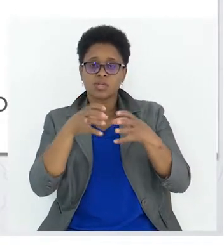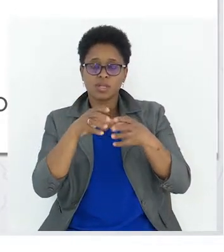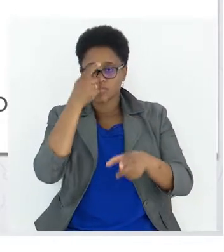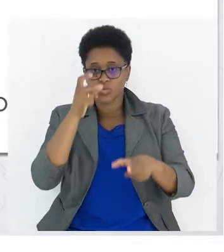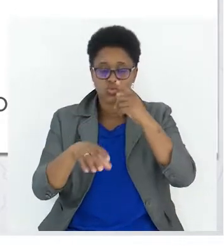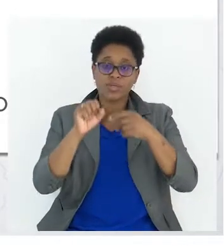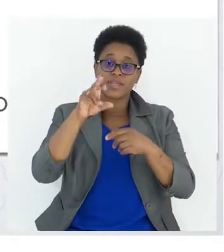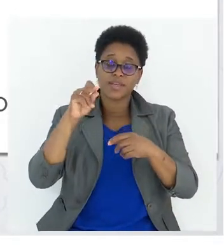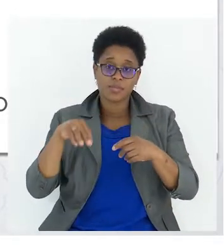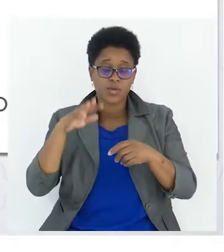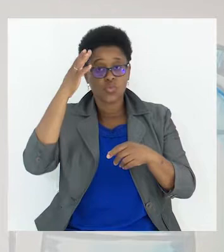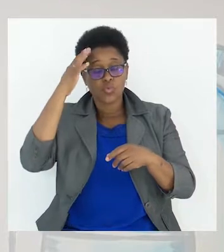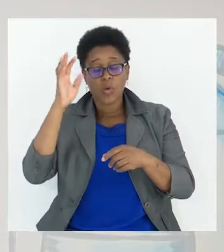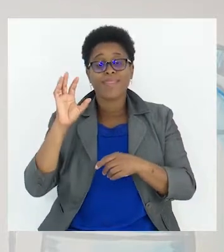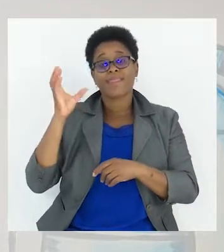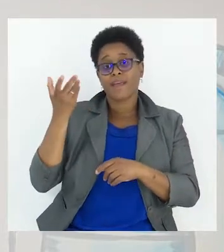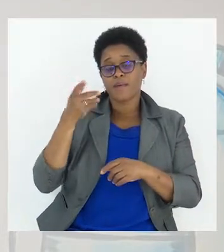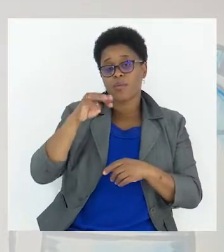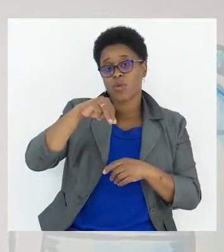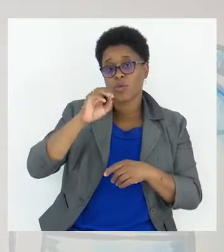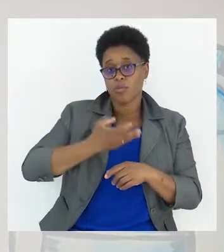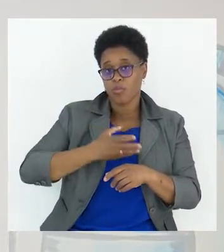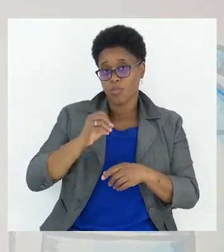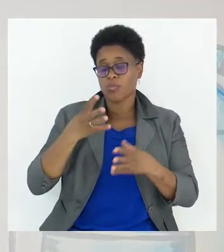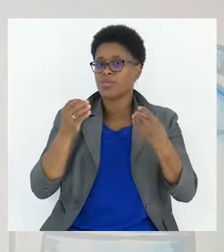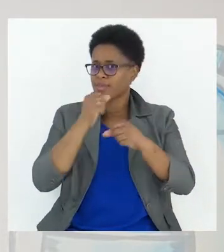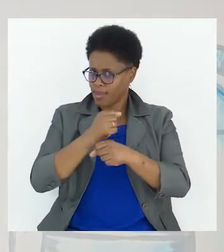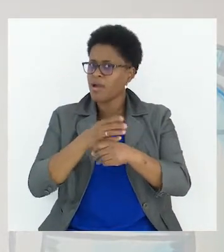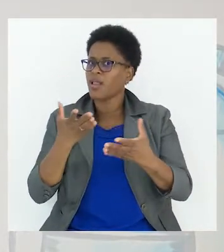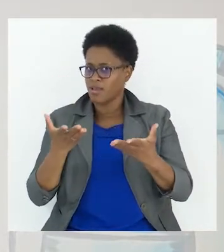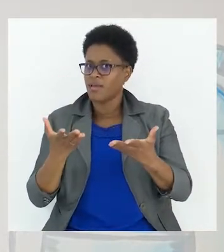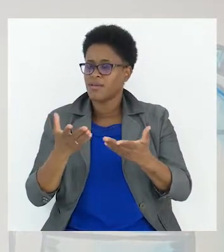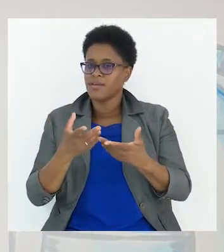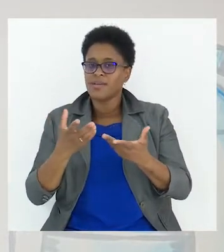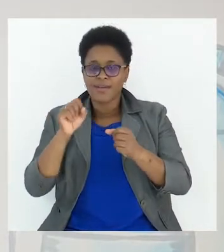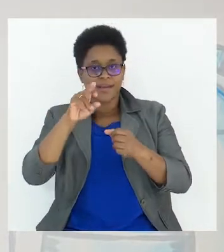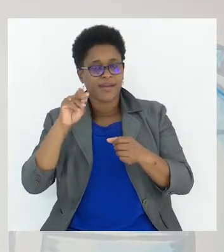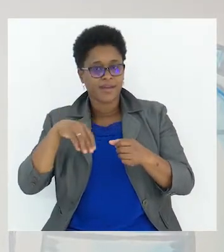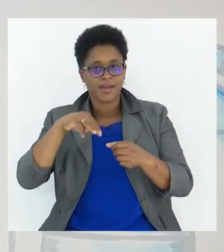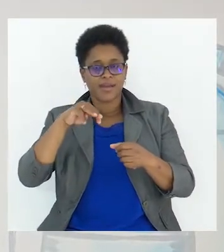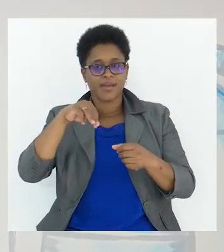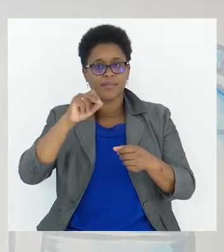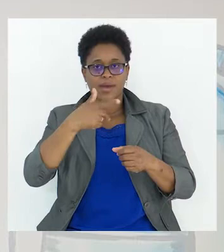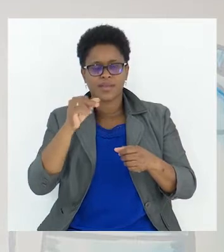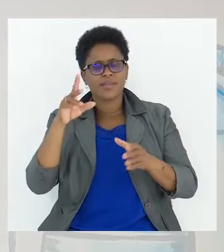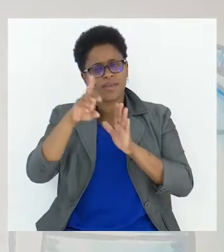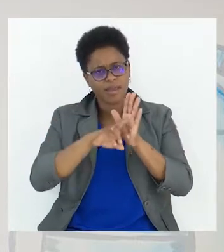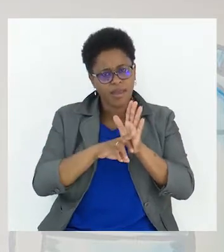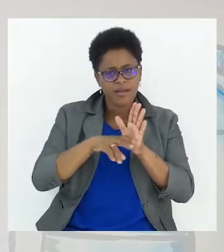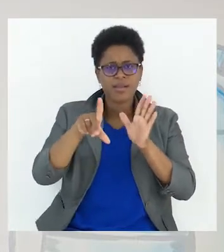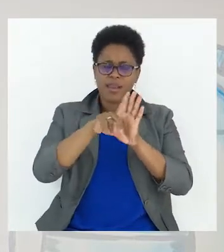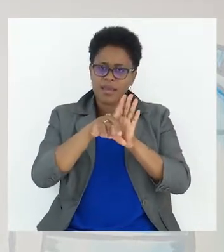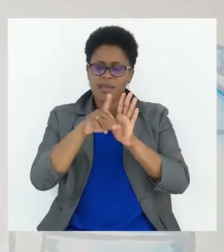o número, o tempo, o modo. Muita tarefa, não é assim? A gramática tem destas regras, leis. Então vamos lá